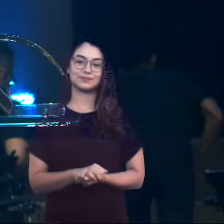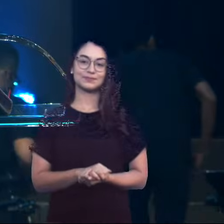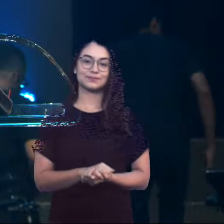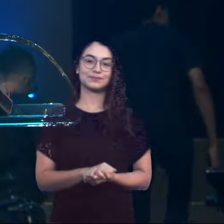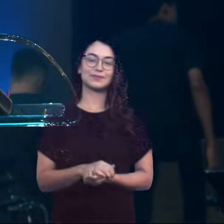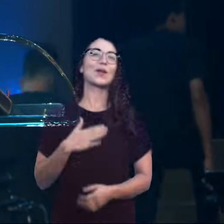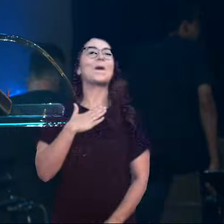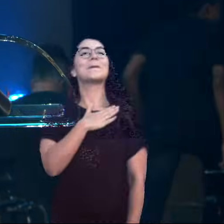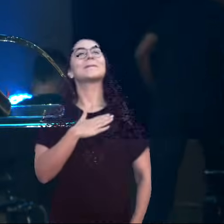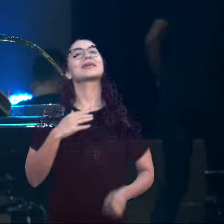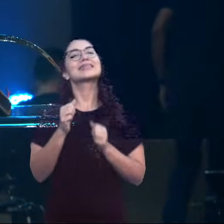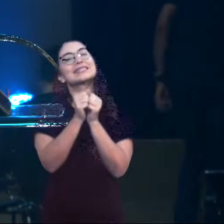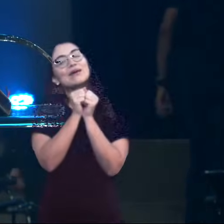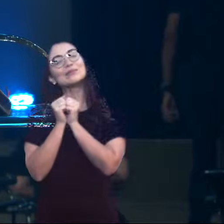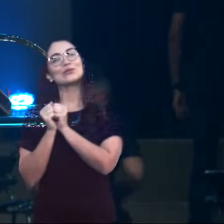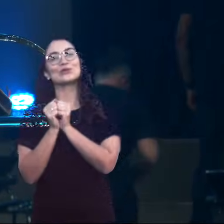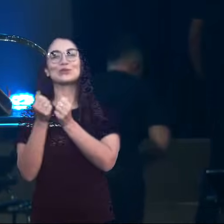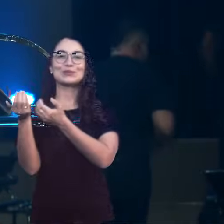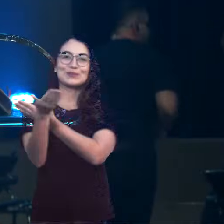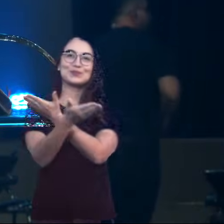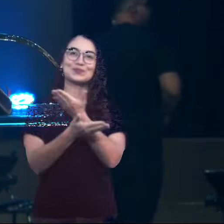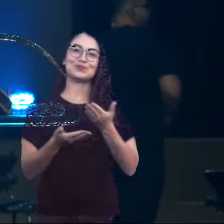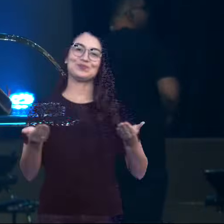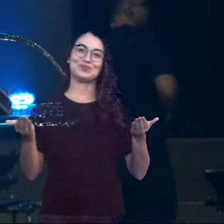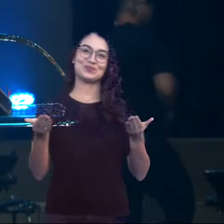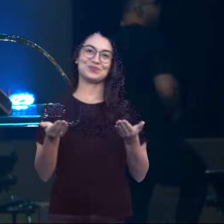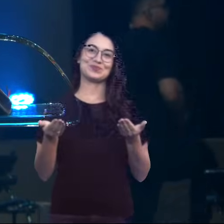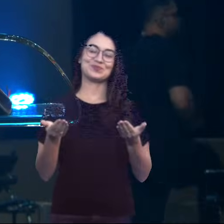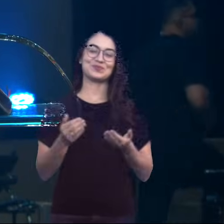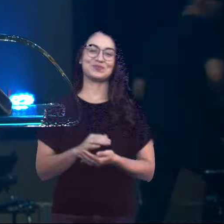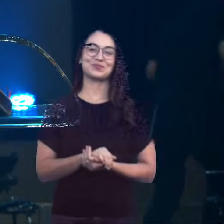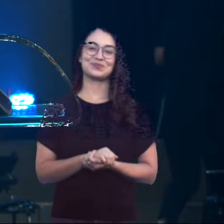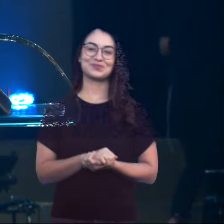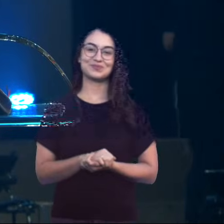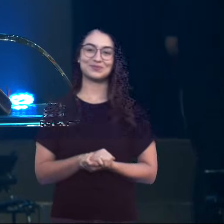É um prazer estar aqui com você.